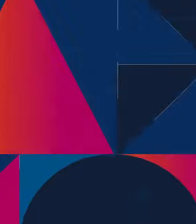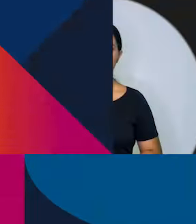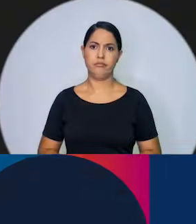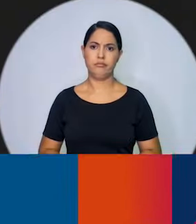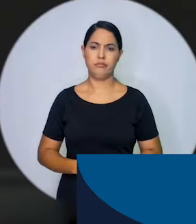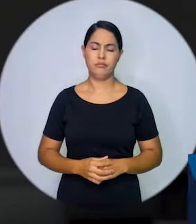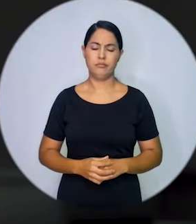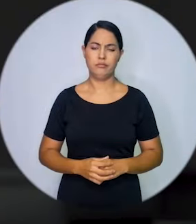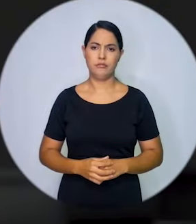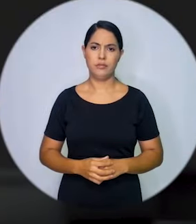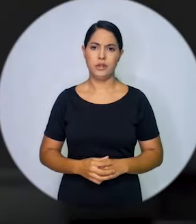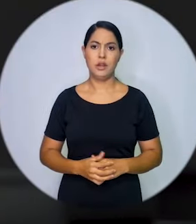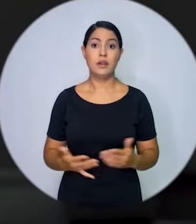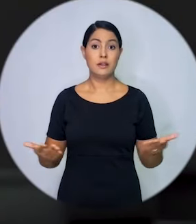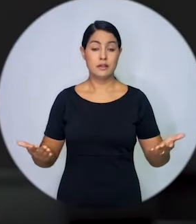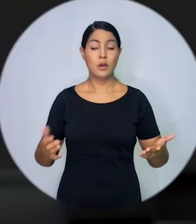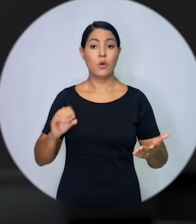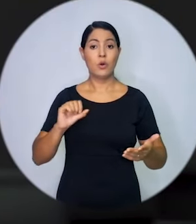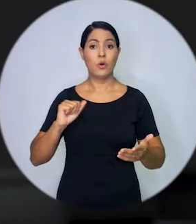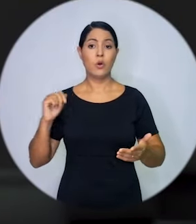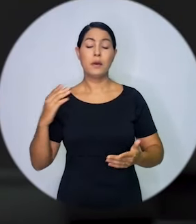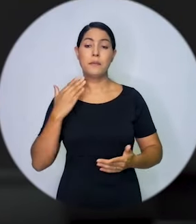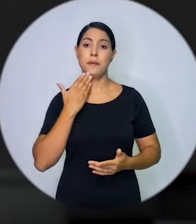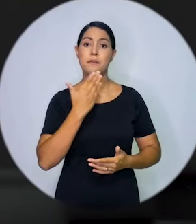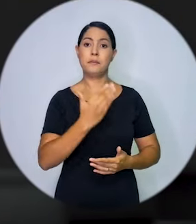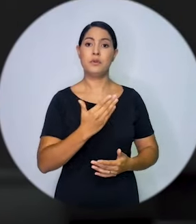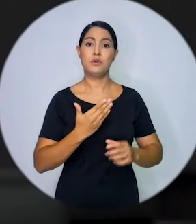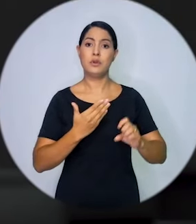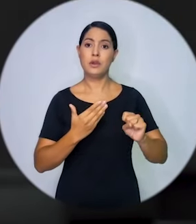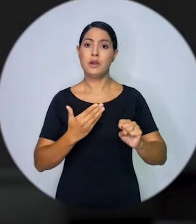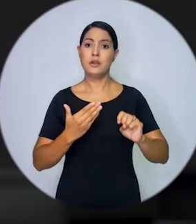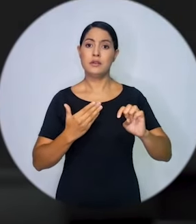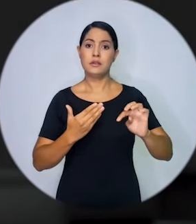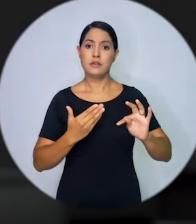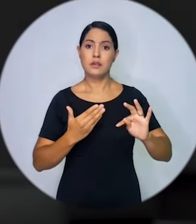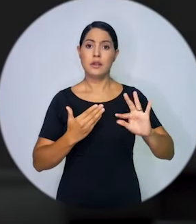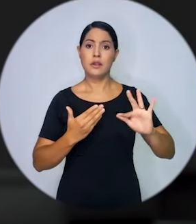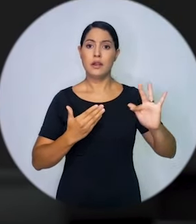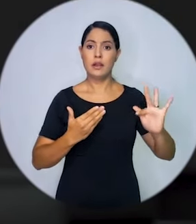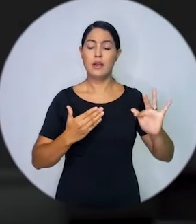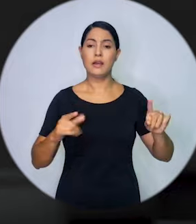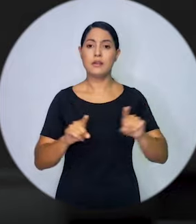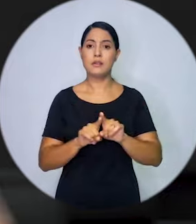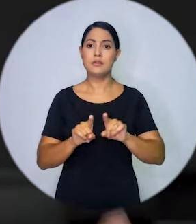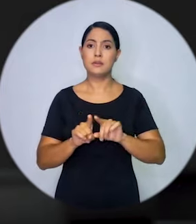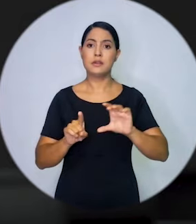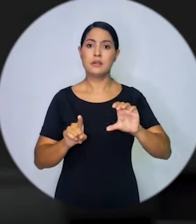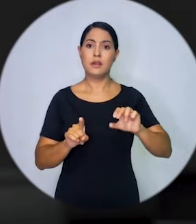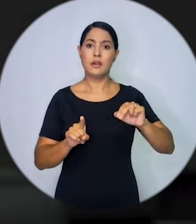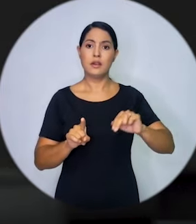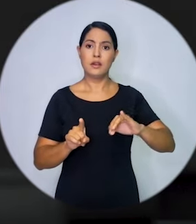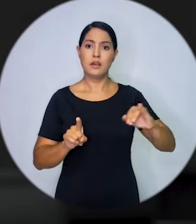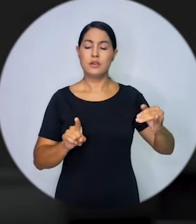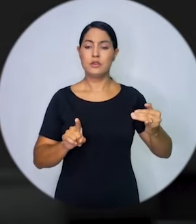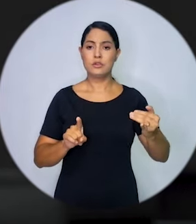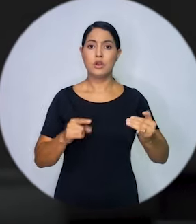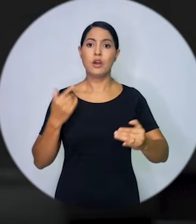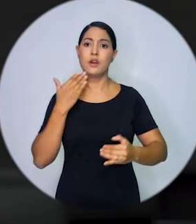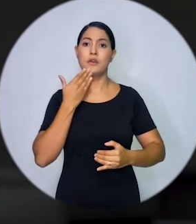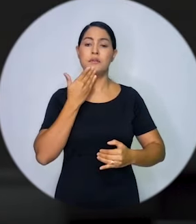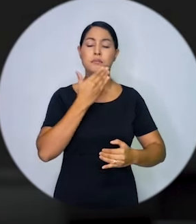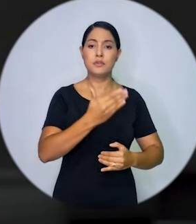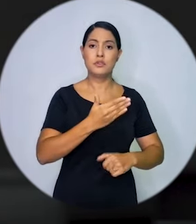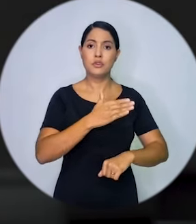advogados. Após solicitação da OAB, o Supremo Tribunal Federal e o Conselho Nacional de Justiça decidiram estender a suspensão dos